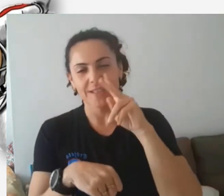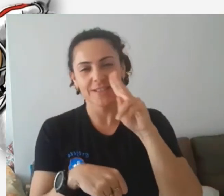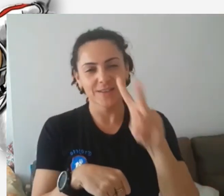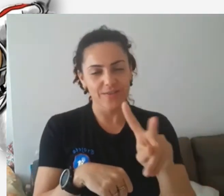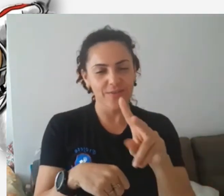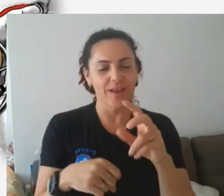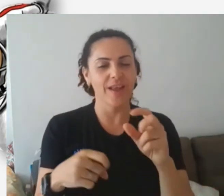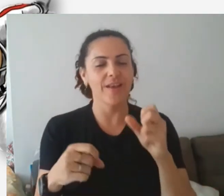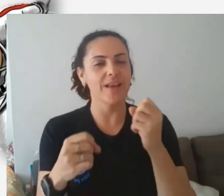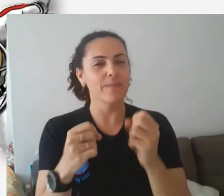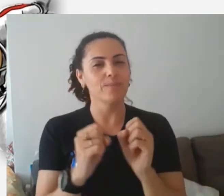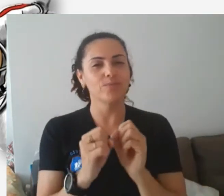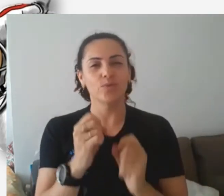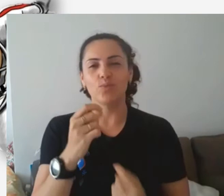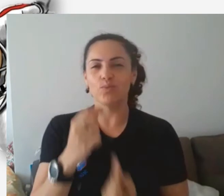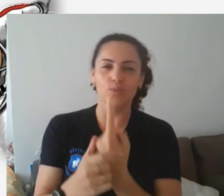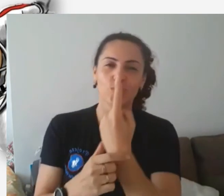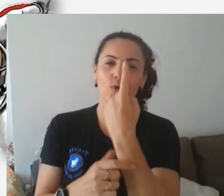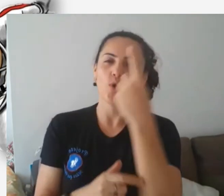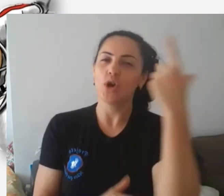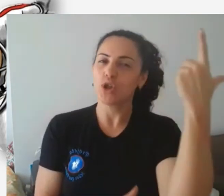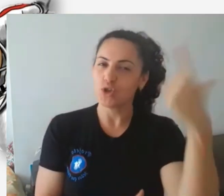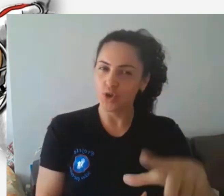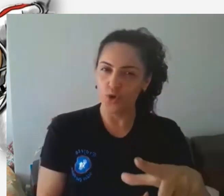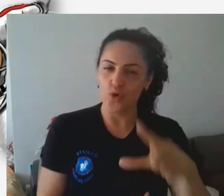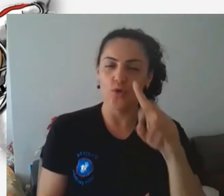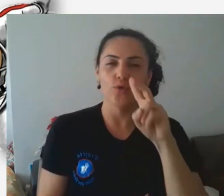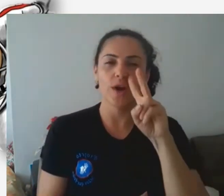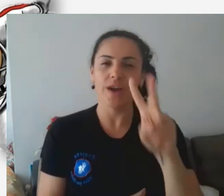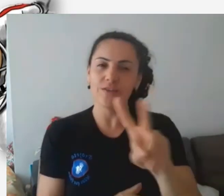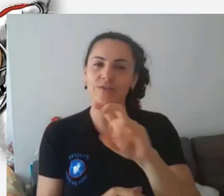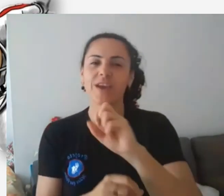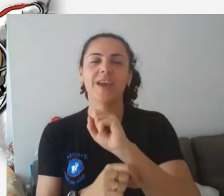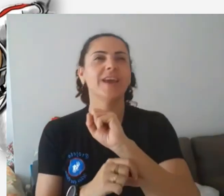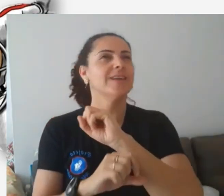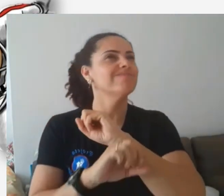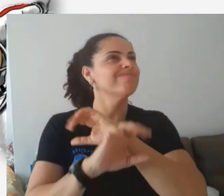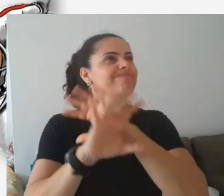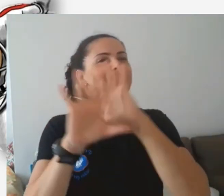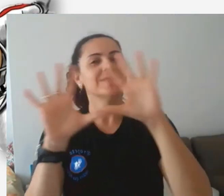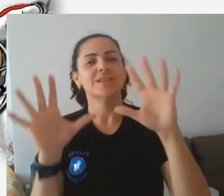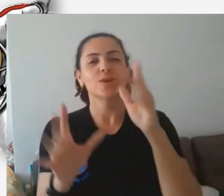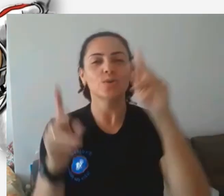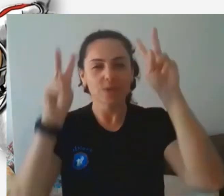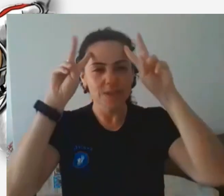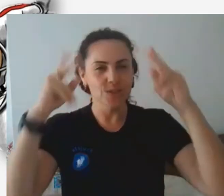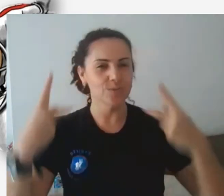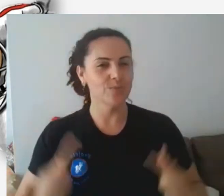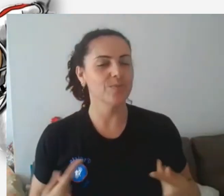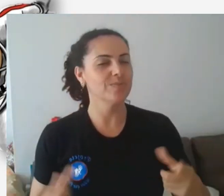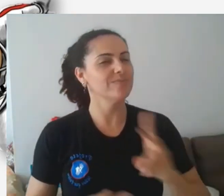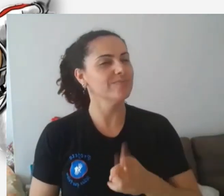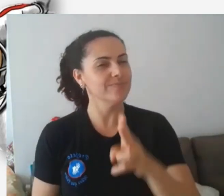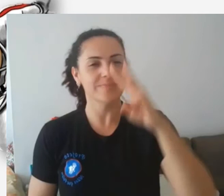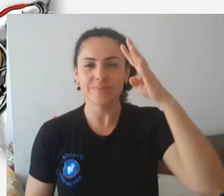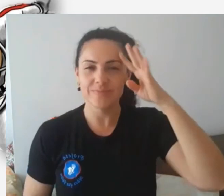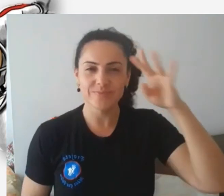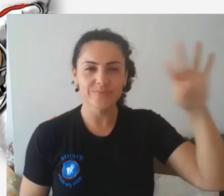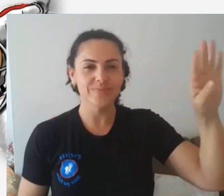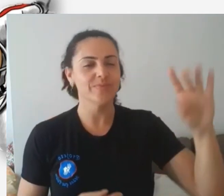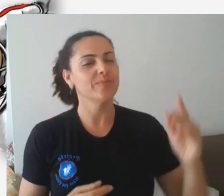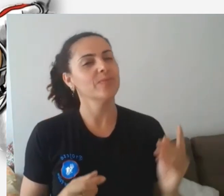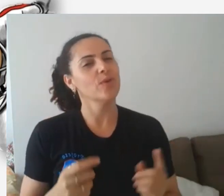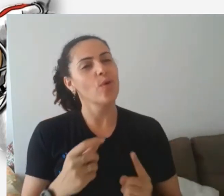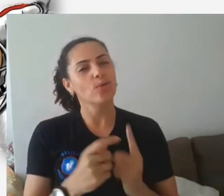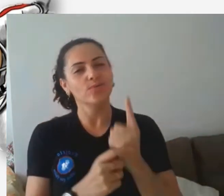céu, né, imaginando estar entre as estrelas, e esse foi então o primeiro momento da humanidade em que a gente pôde dar esses passos